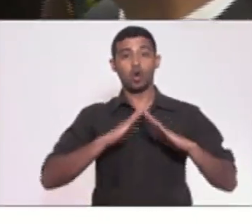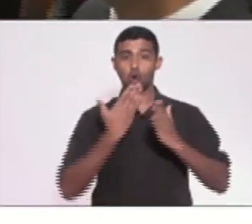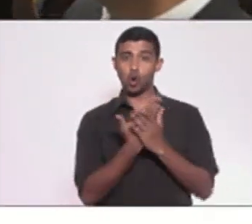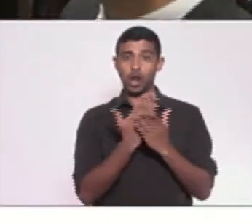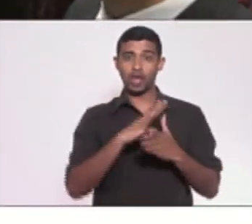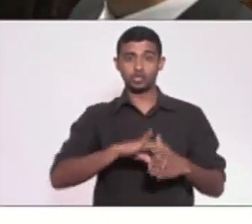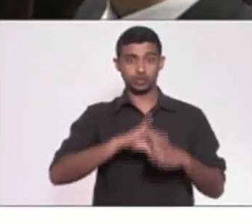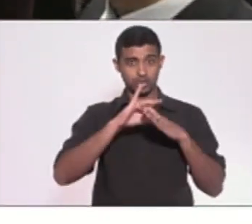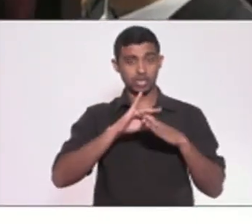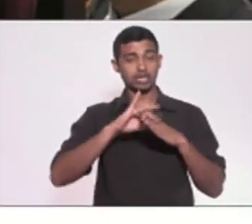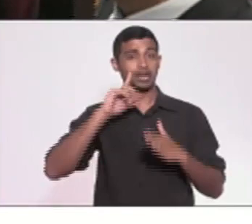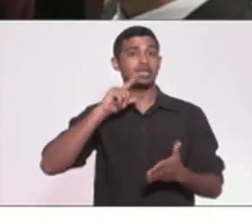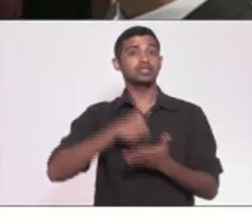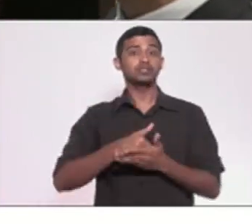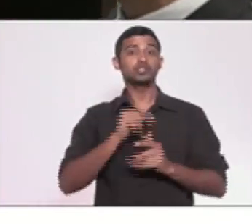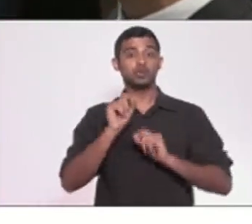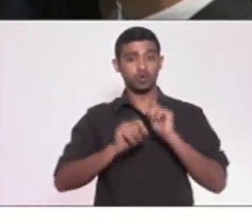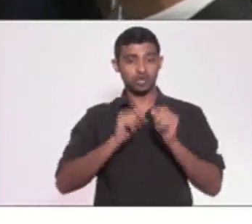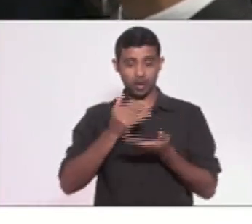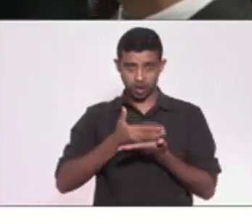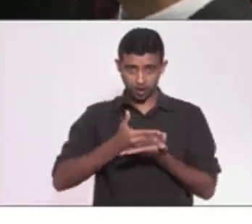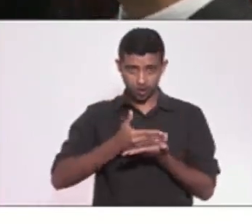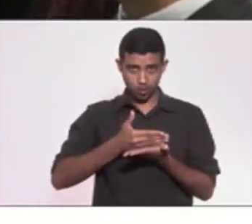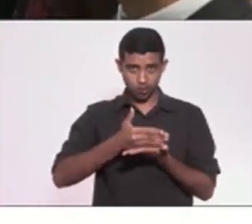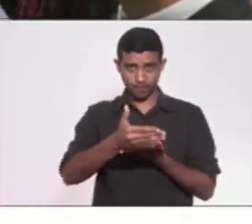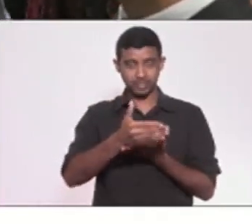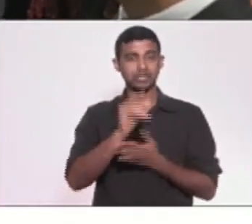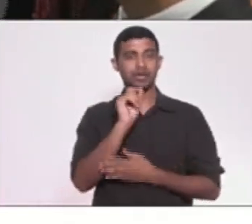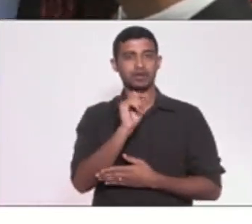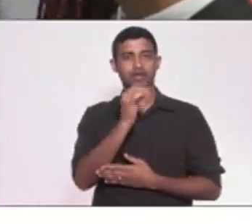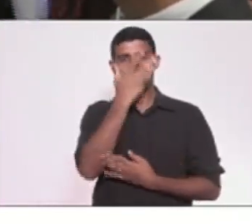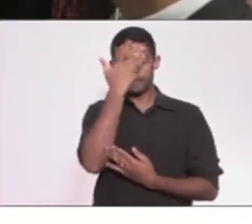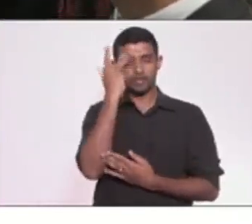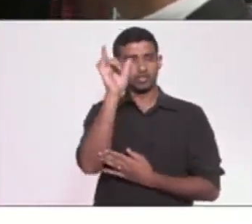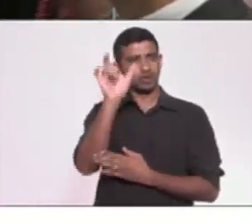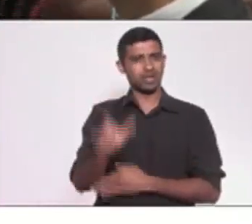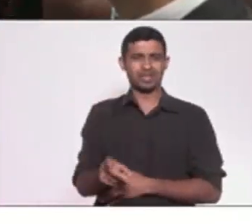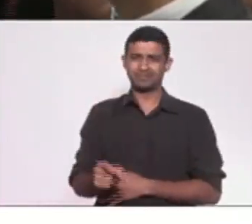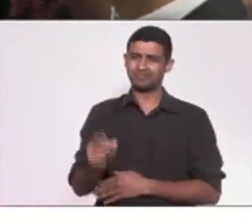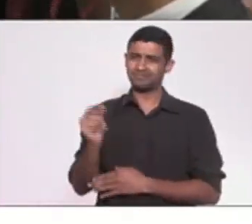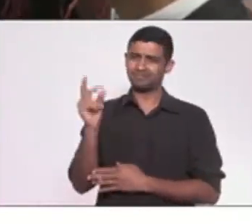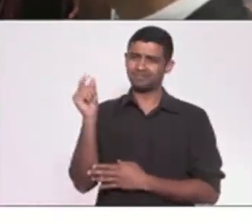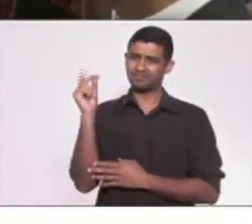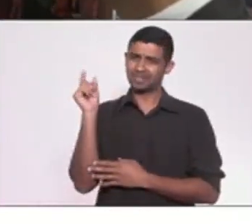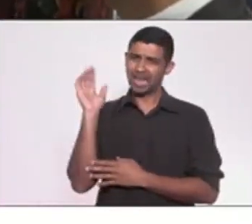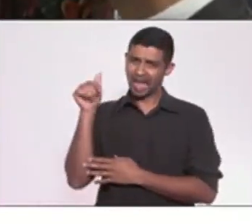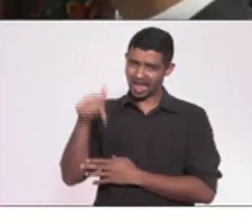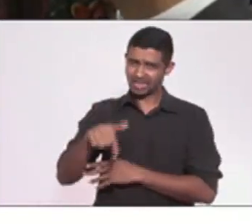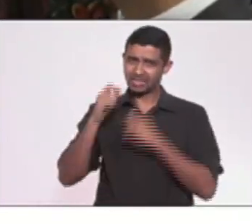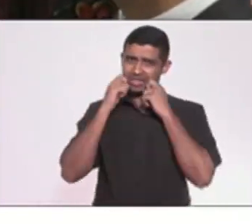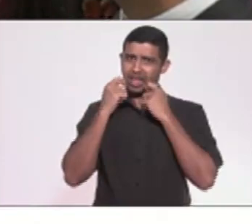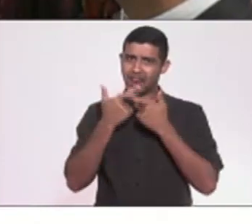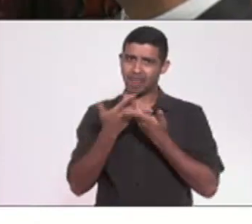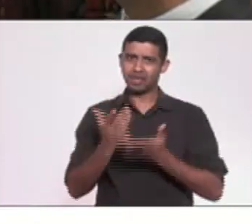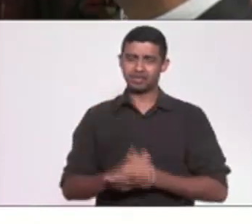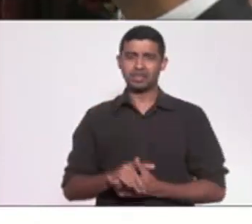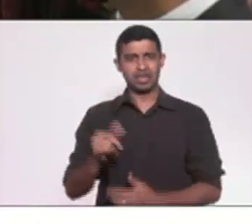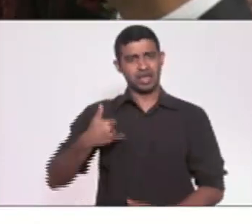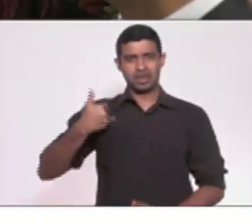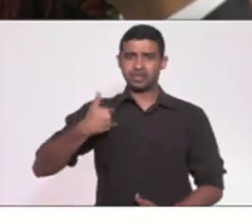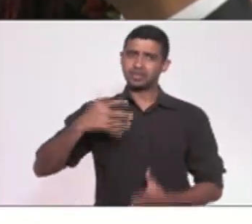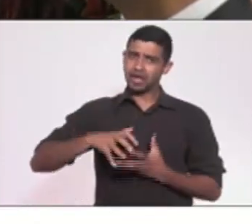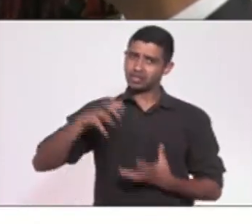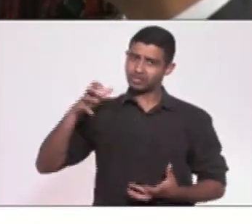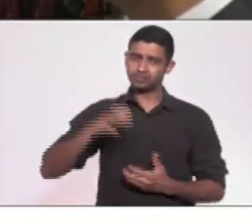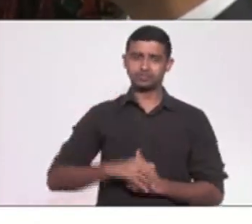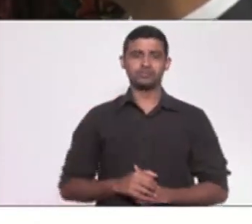que teria início por aquele que tem mais tempo no parlamento e mais idade.